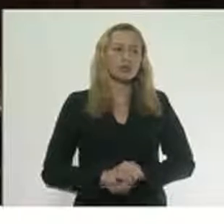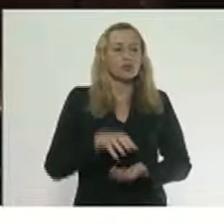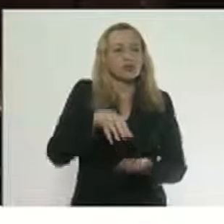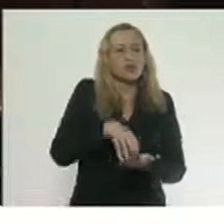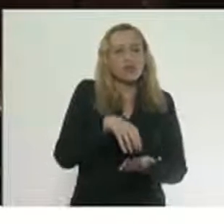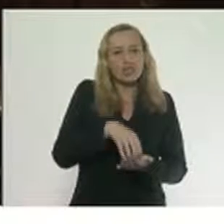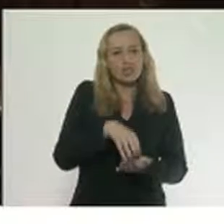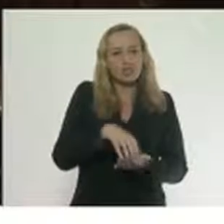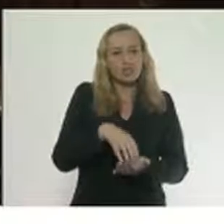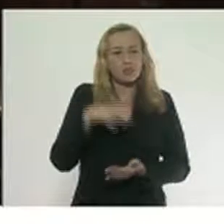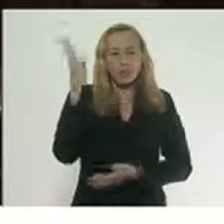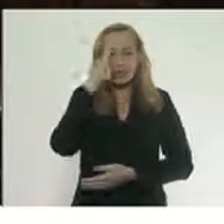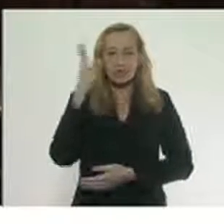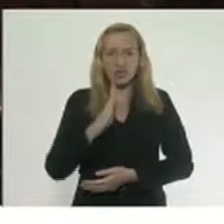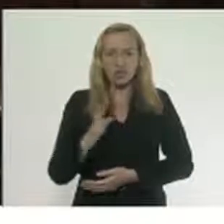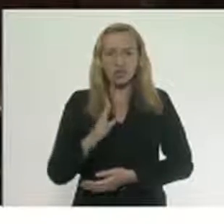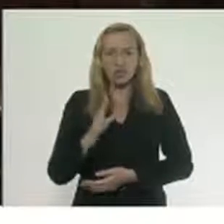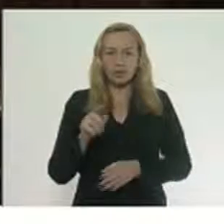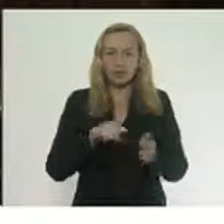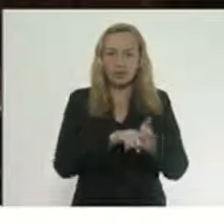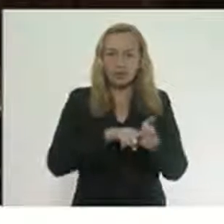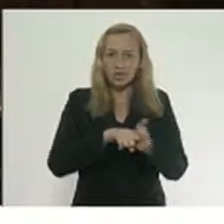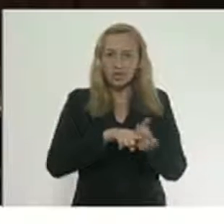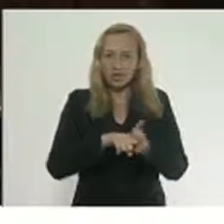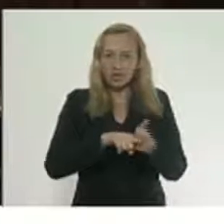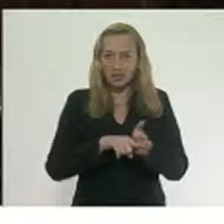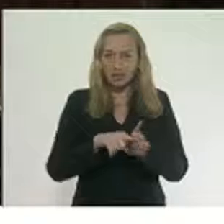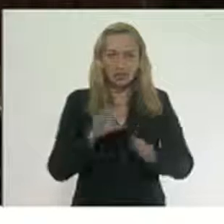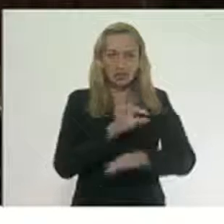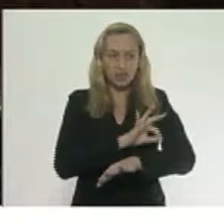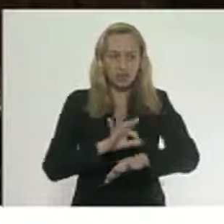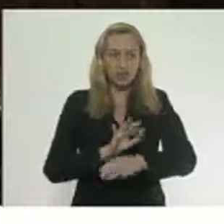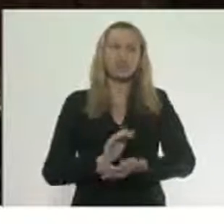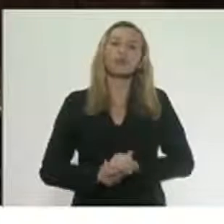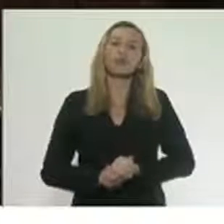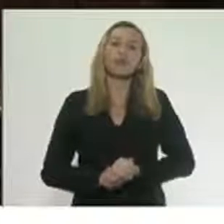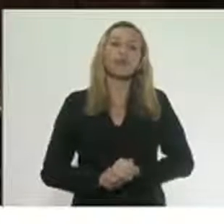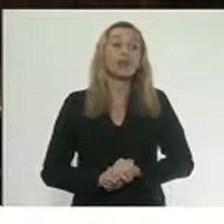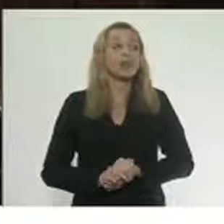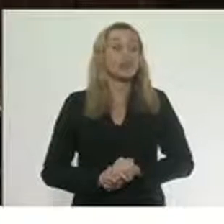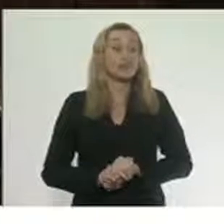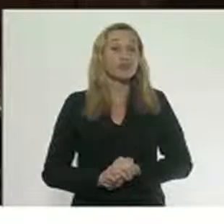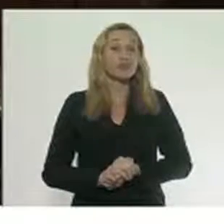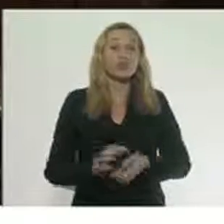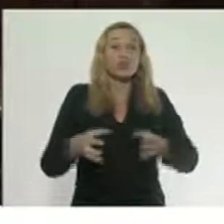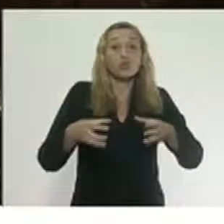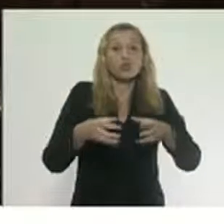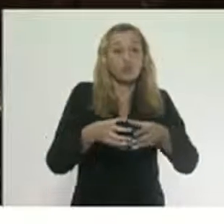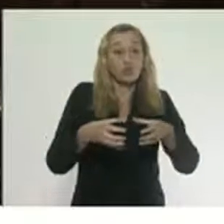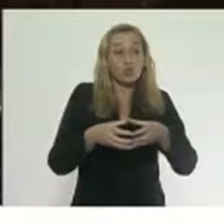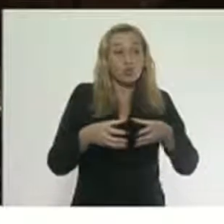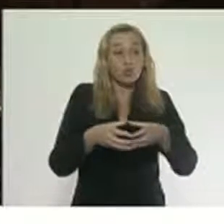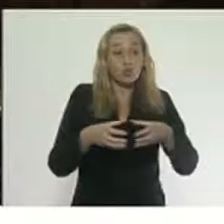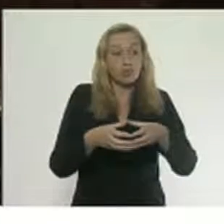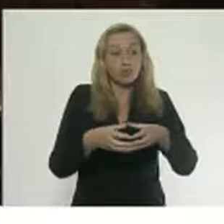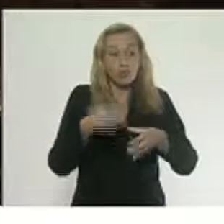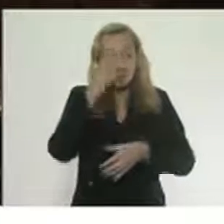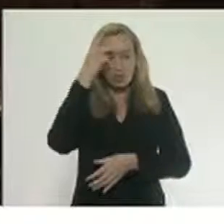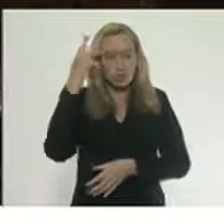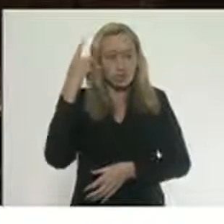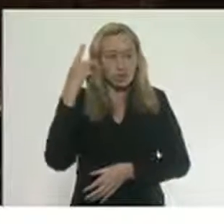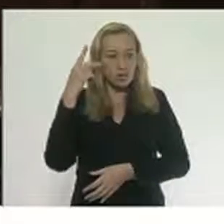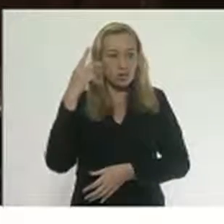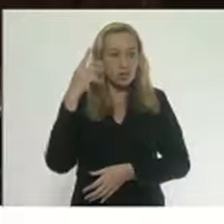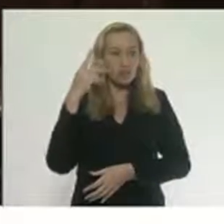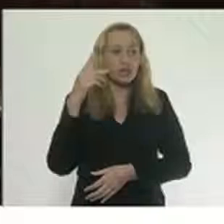Brasileiro de Pesquisas Físicas, o CBPF, e a comunidade científica do estado do Rio de Janeiro, expressivamente